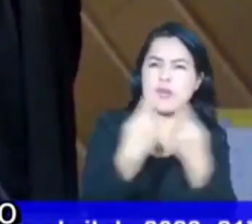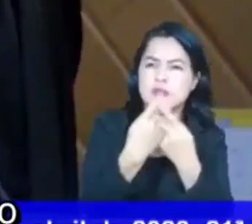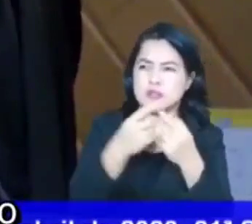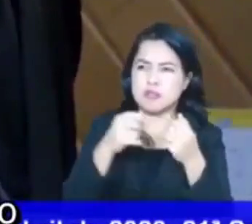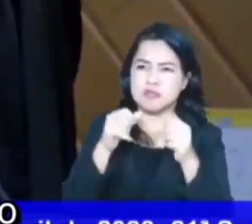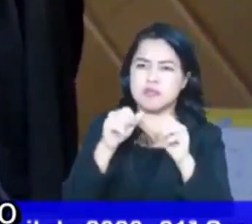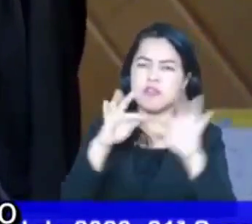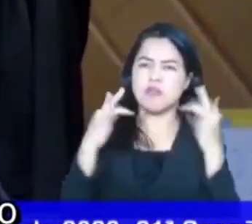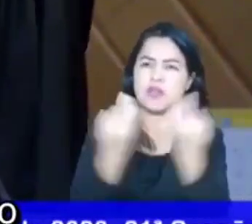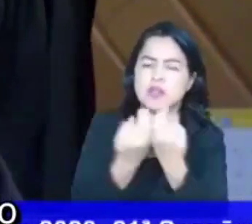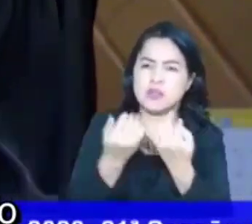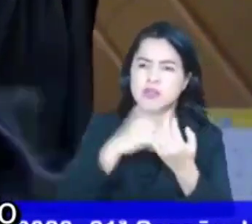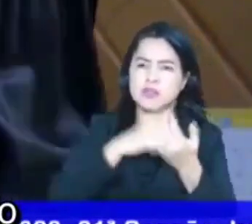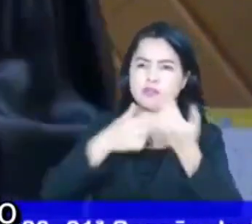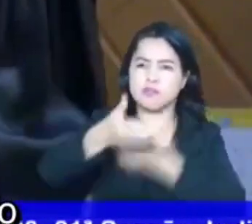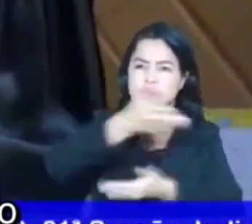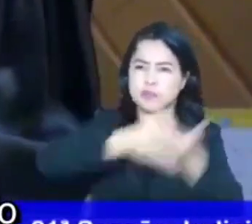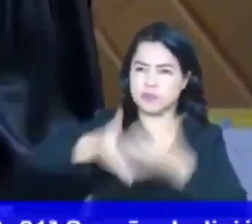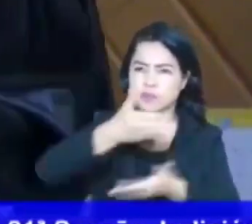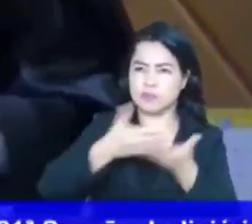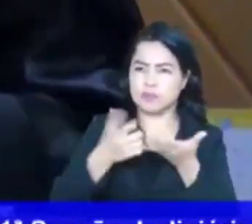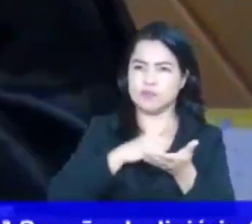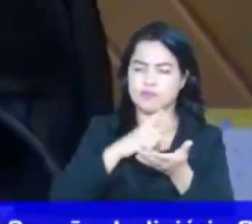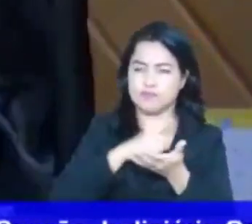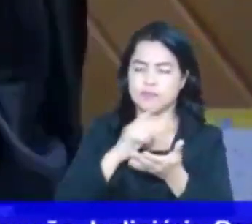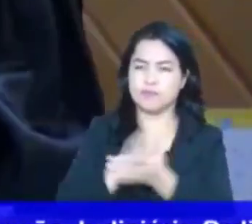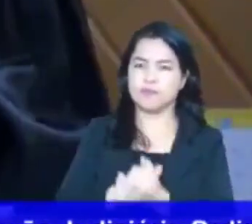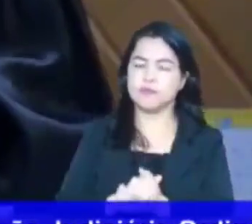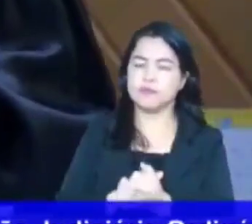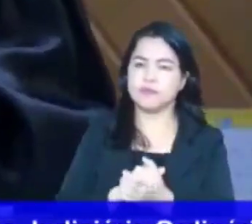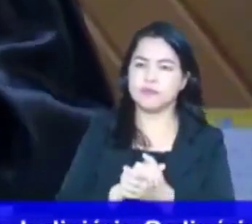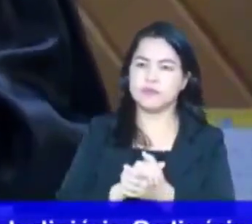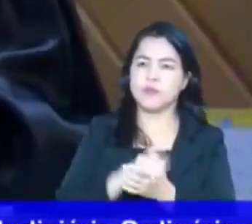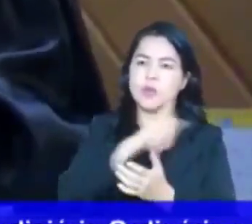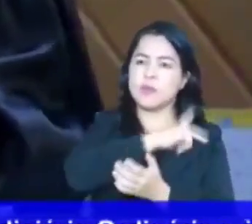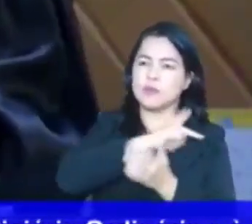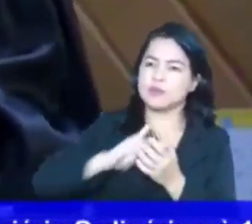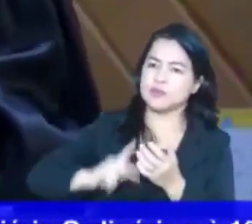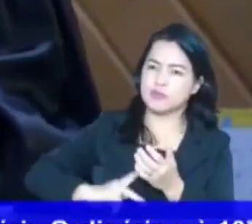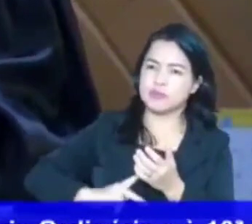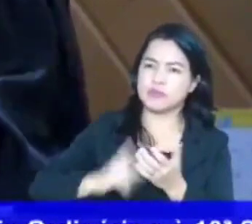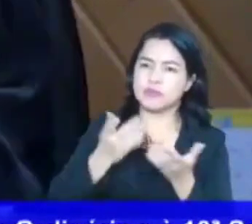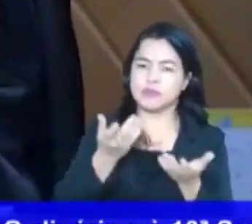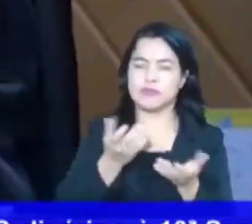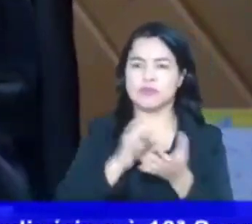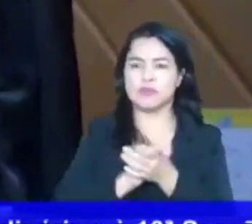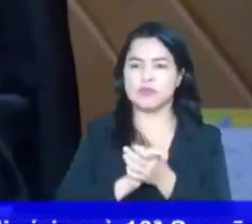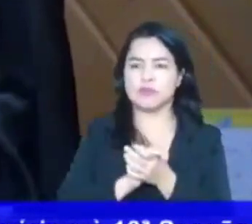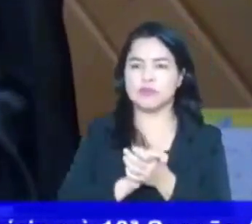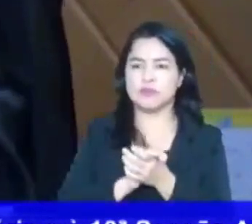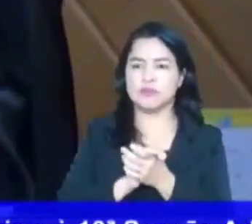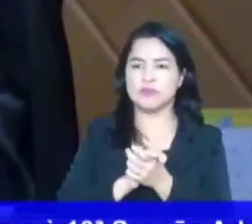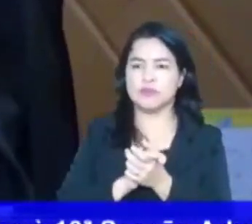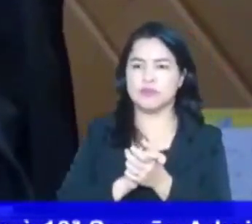consanguíneo, candidato a cargo eletivo registrado. Presidente, eu pedi vista